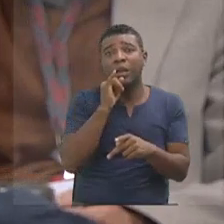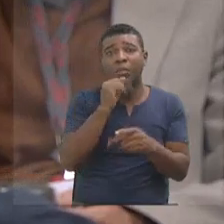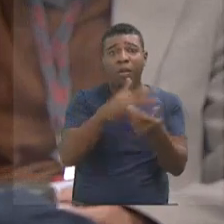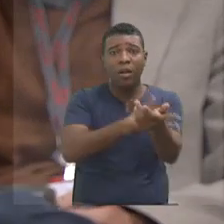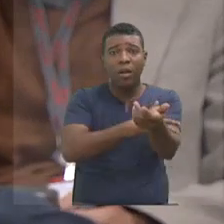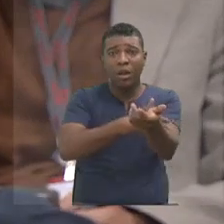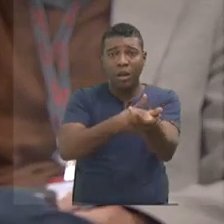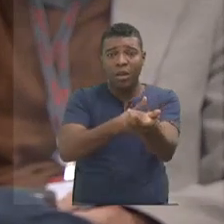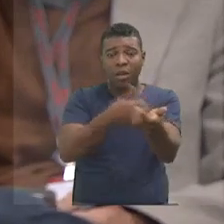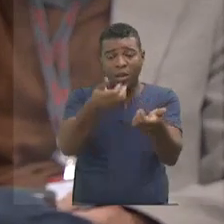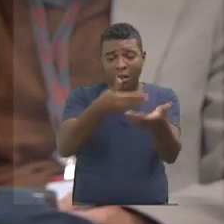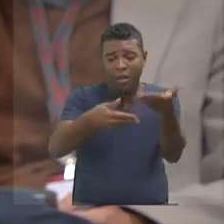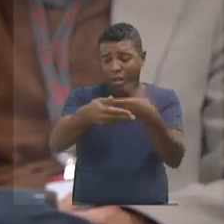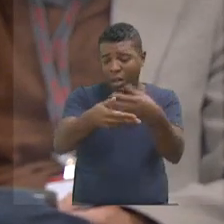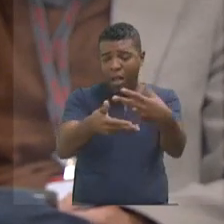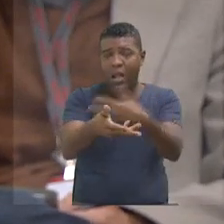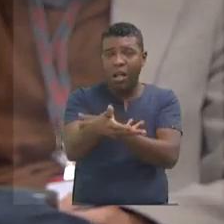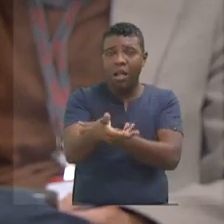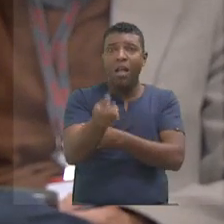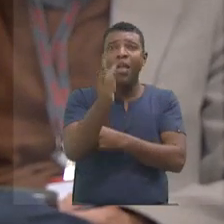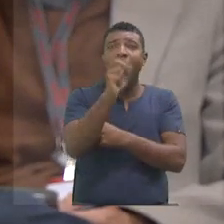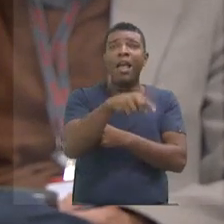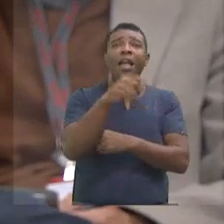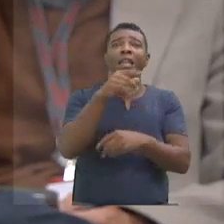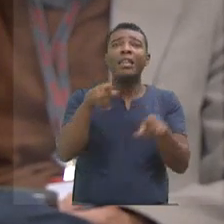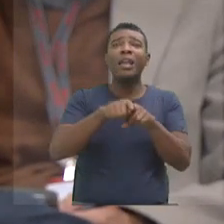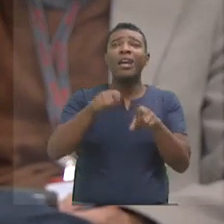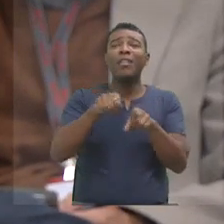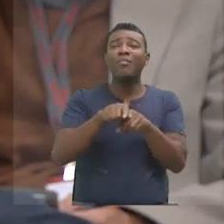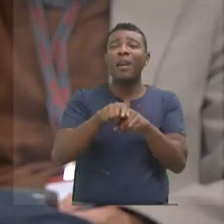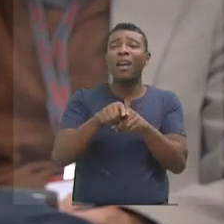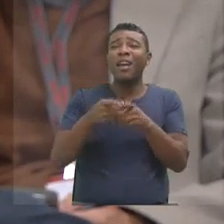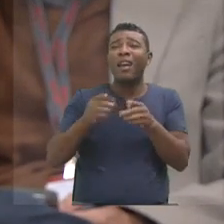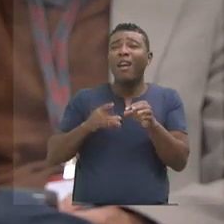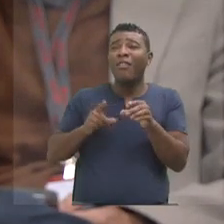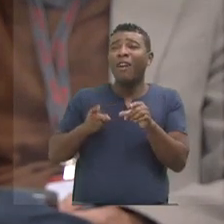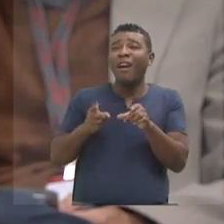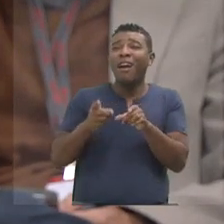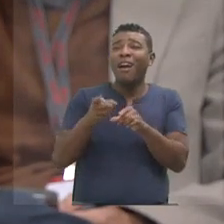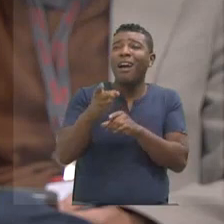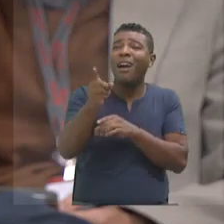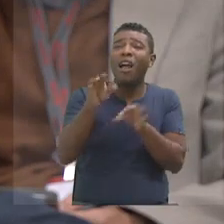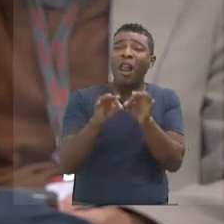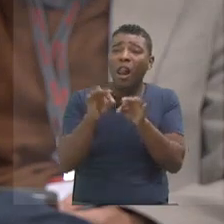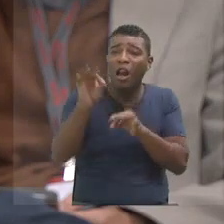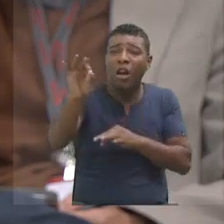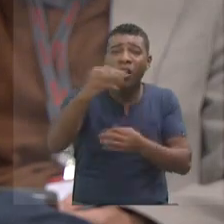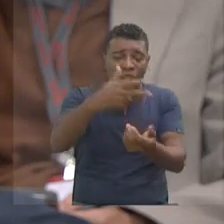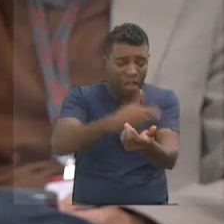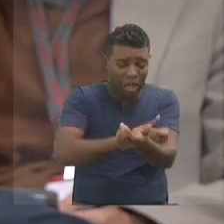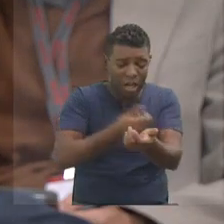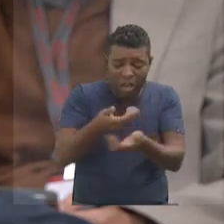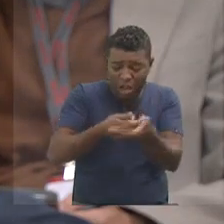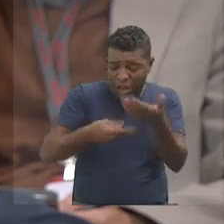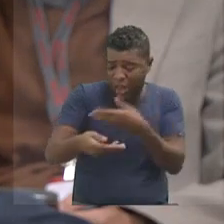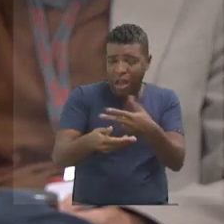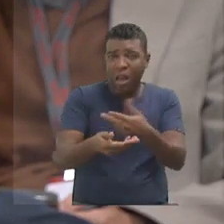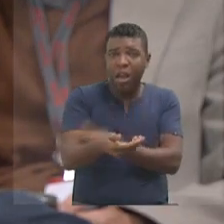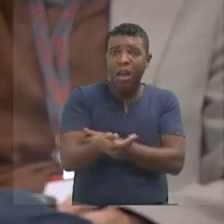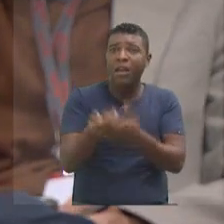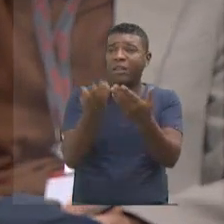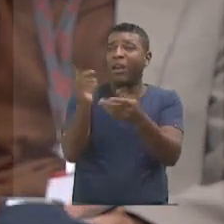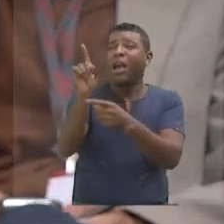e a quimioterapia é outro né ele se des longa distâncias para sessões de hemodiálise quem conhece a realidade perto vocês